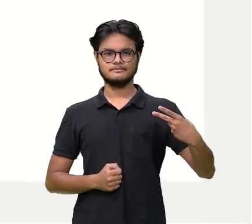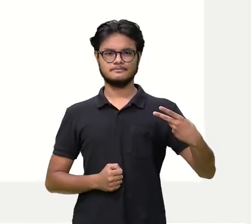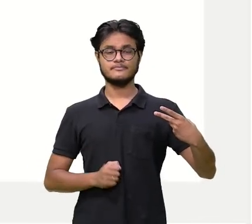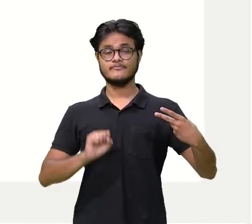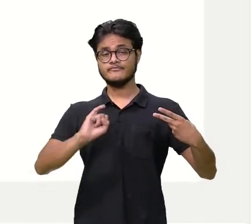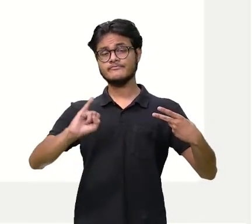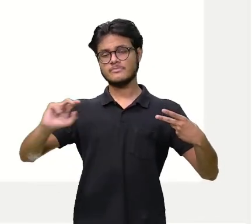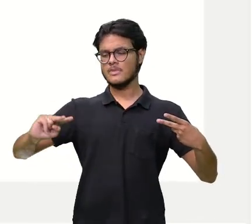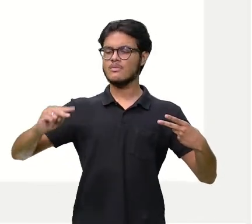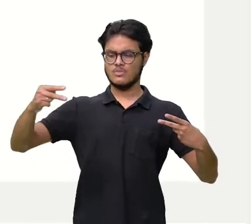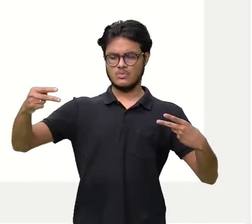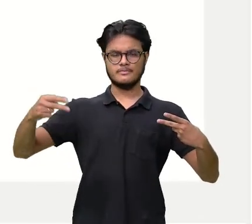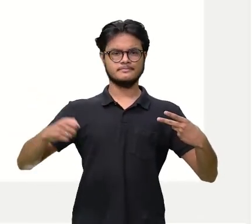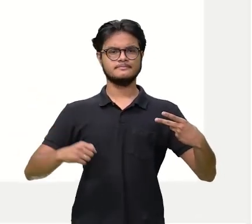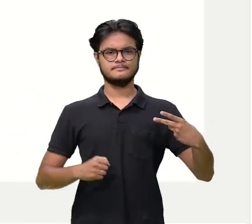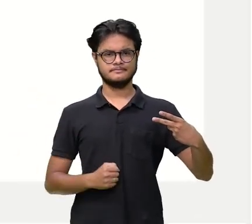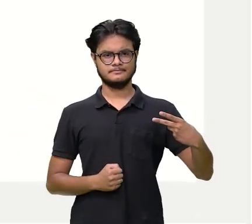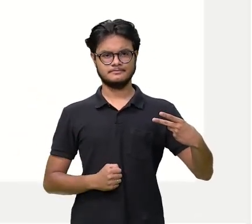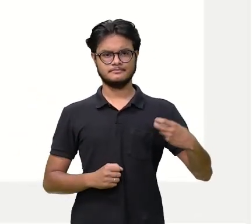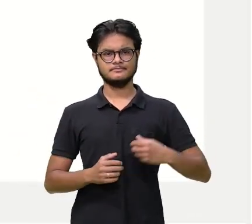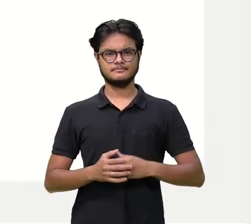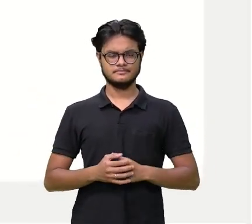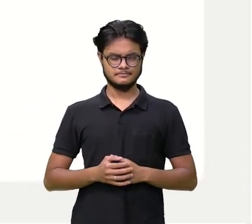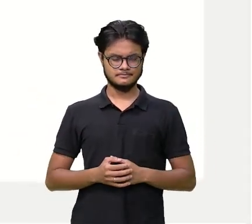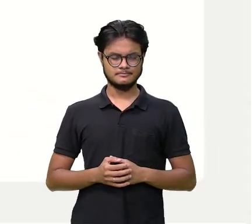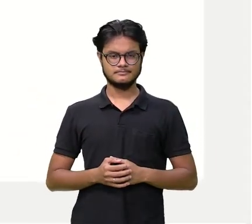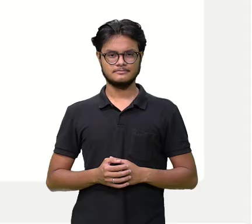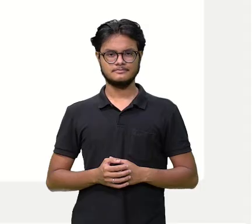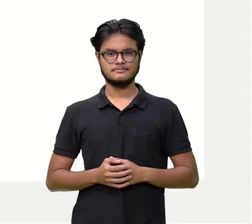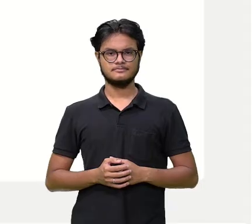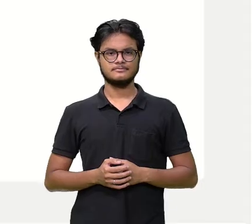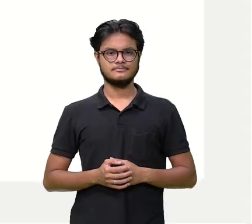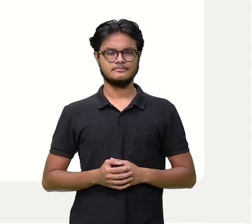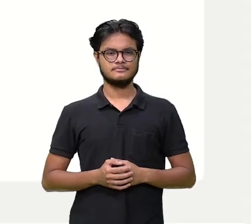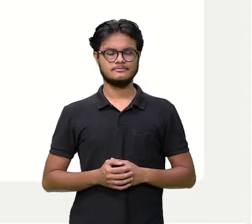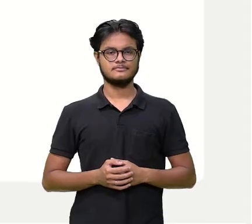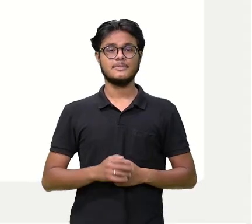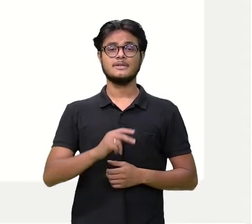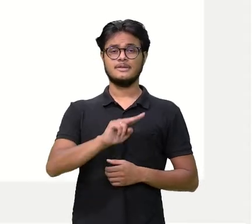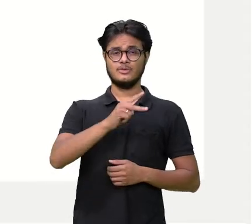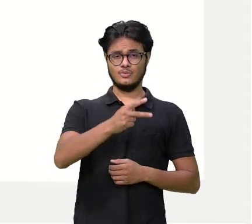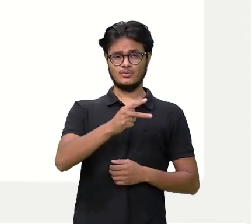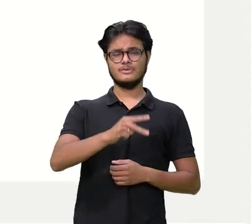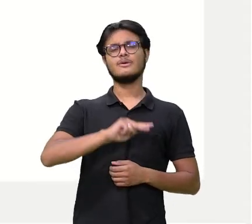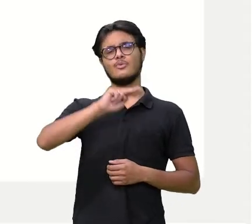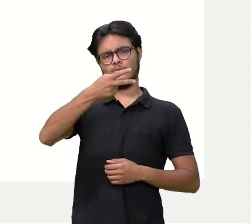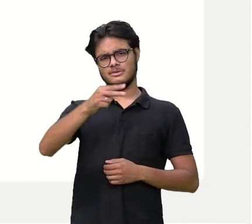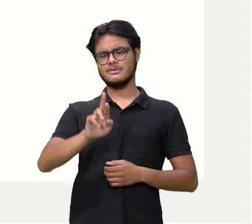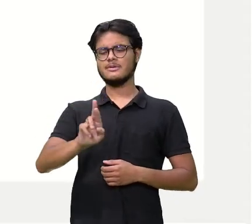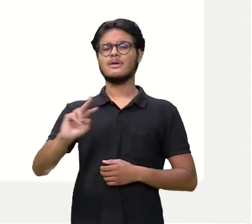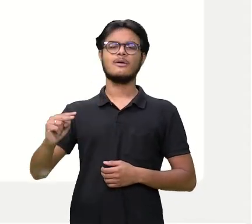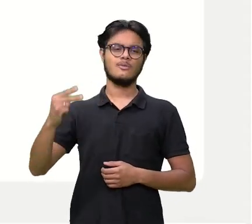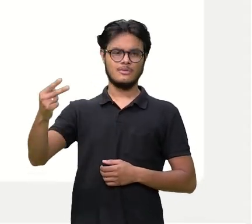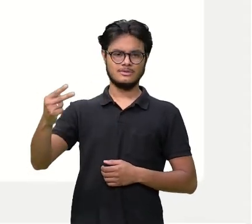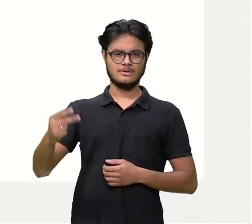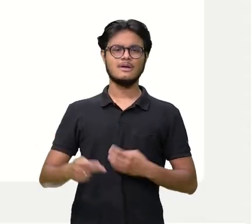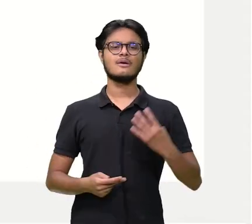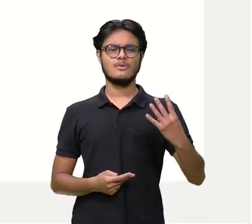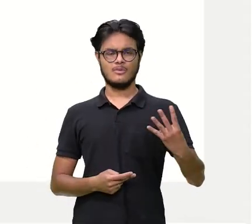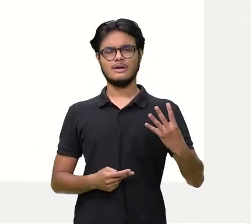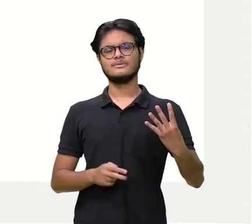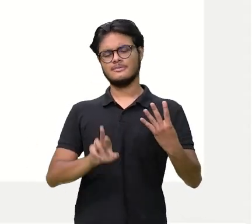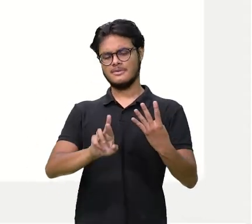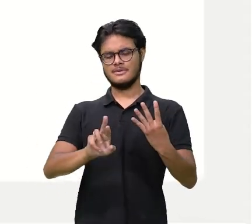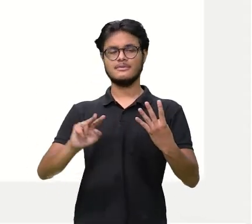quadrado, então vai ficar 2 ao quadrado, R ao quadrado. 2 ao quadrado é 4, R ao quadrado é R ao quadrado